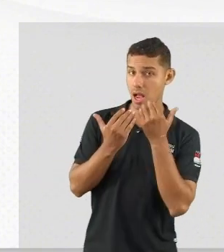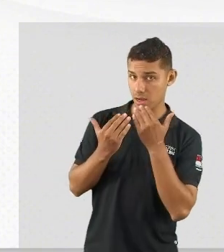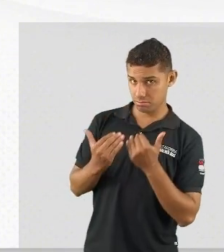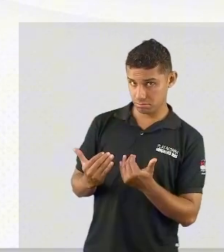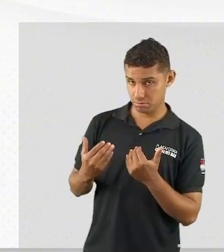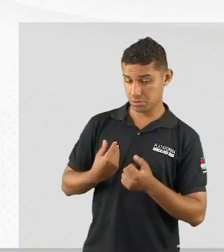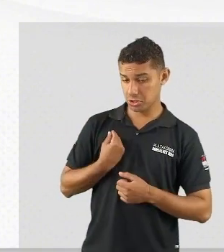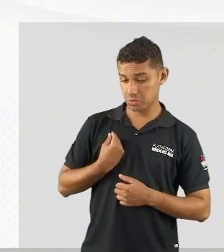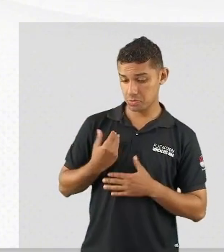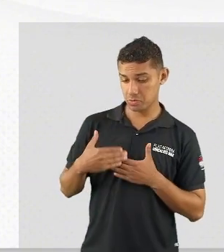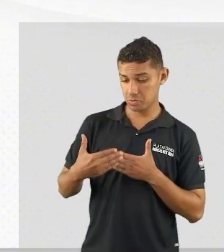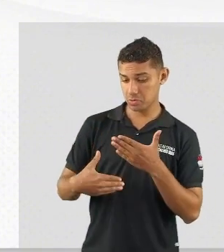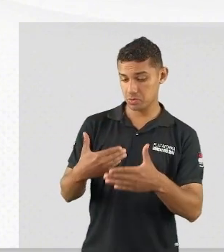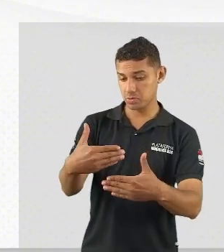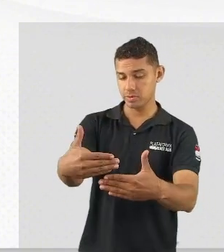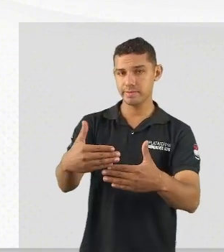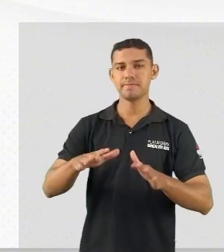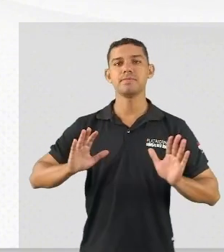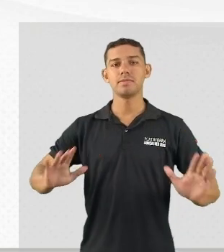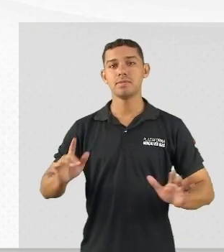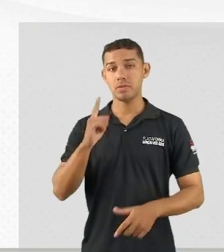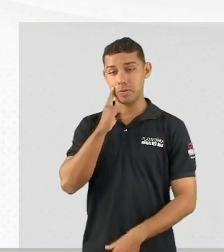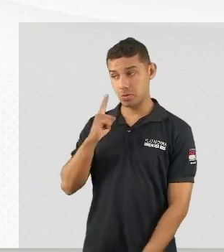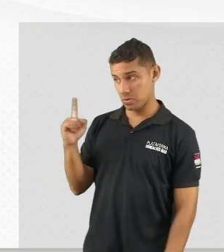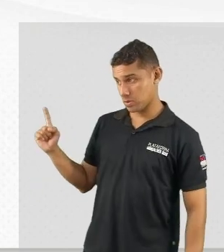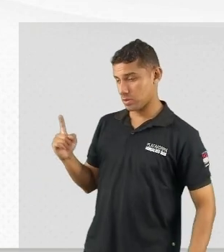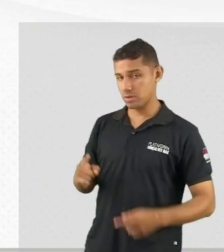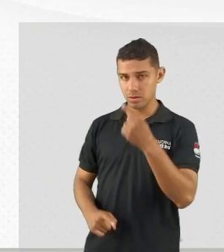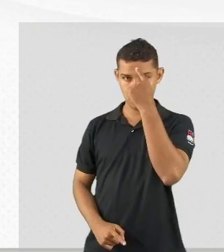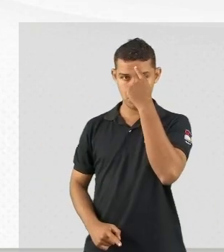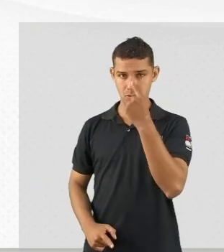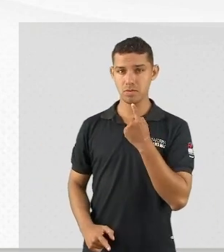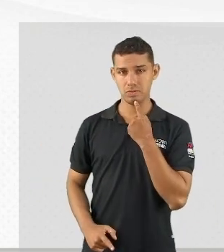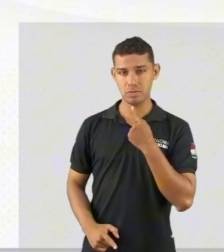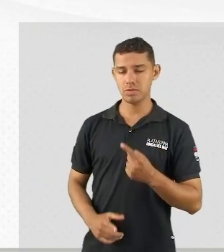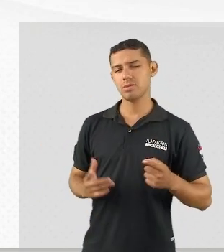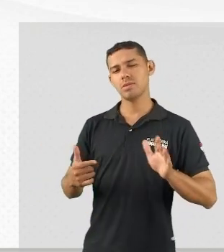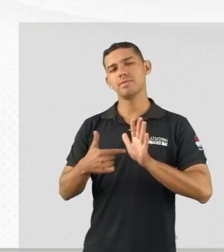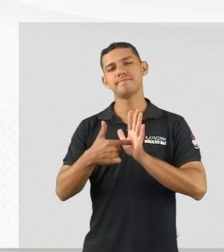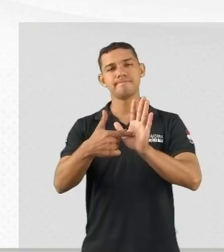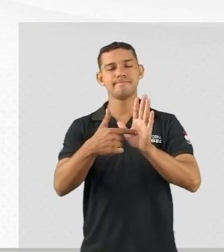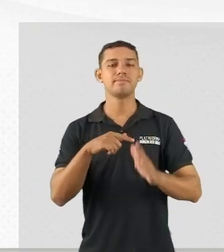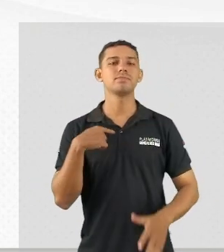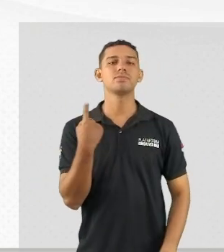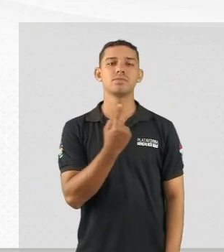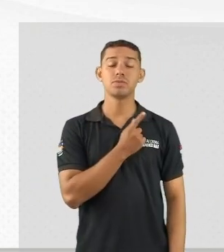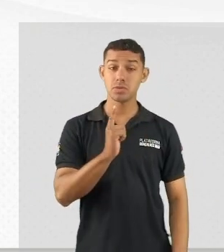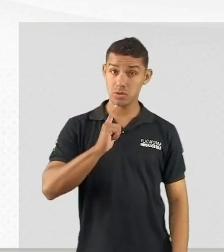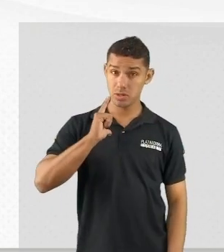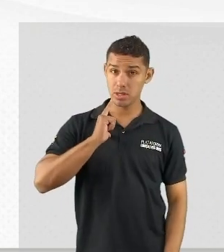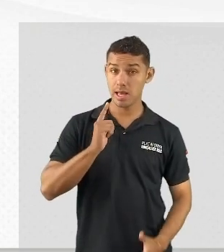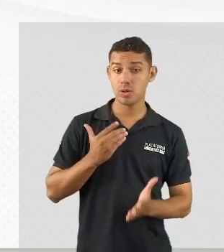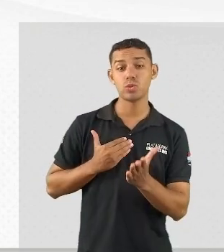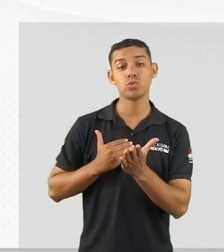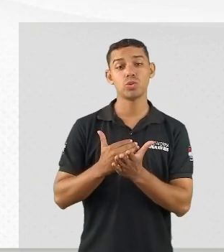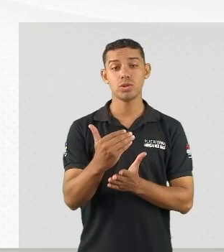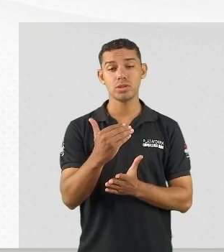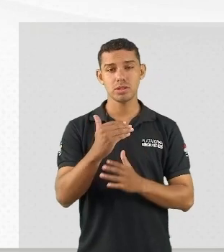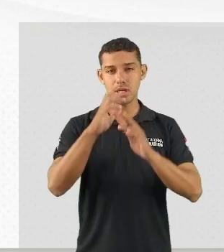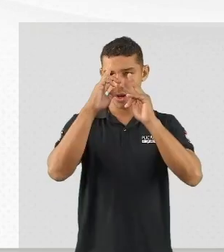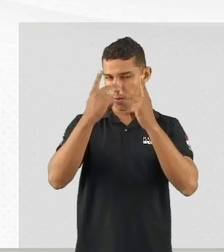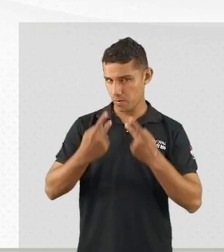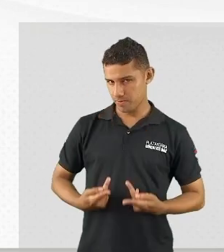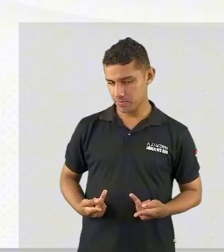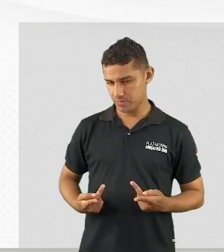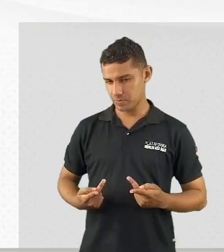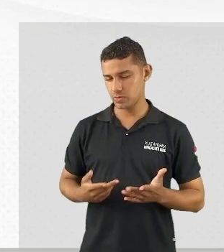vocês já representa o que nós temos ali nesse início da humanidade, no início da